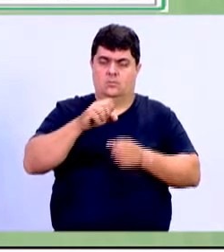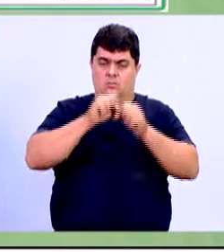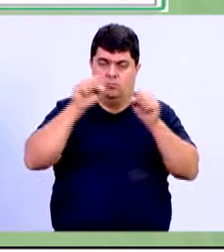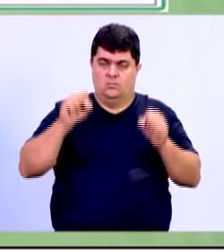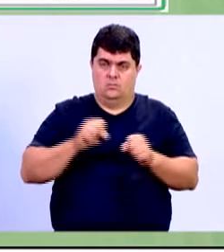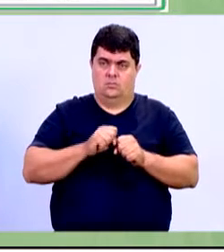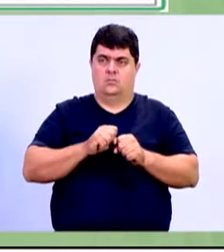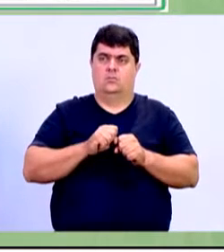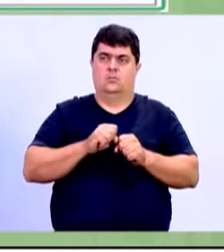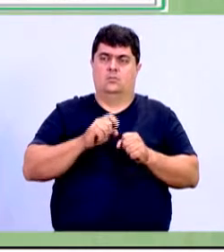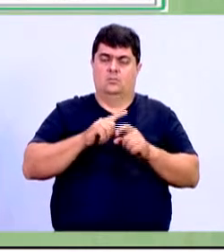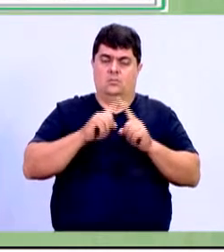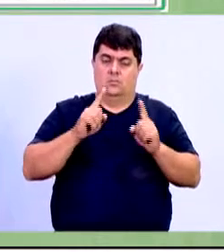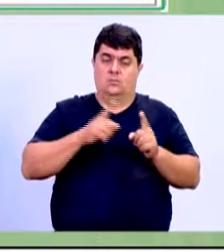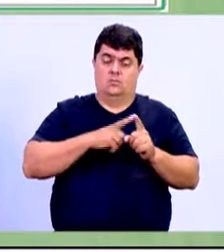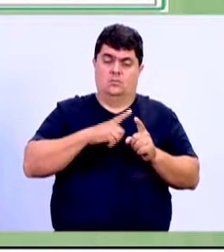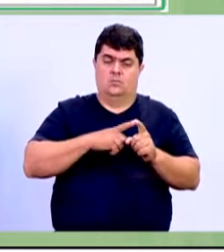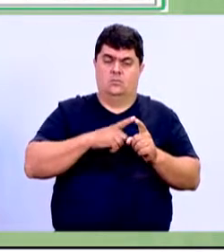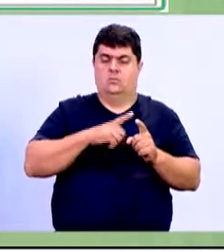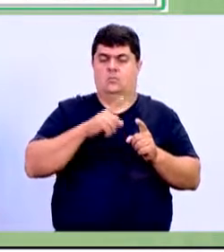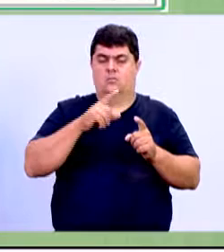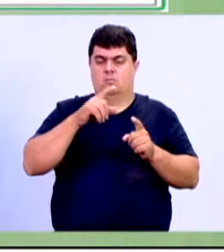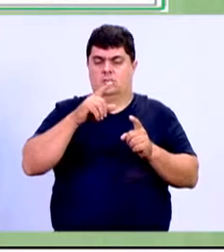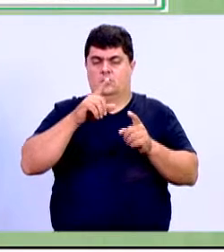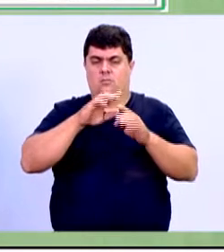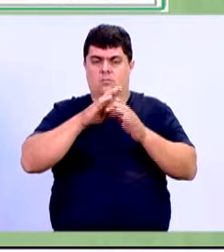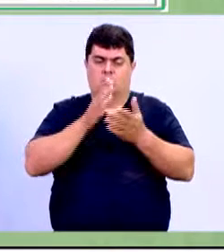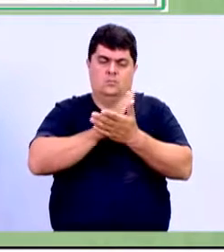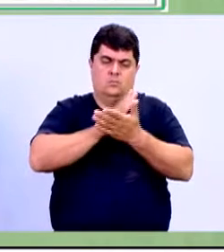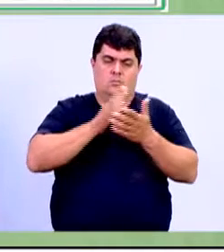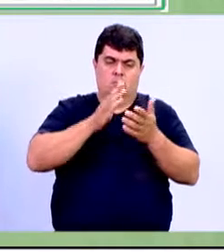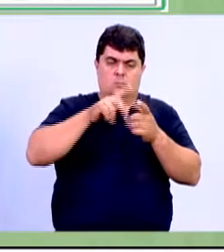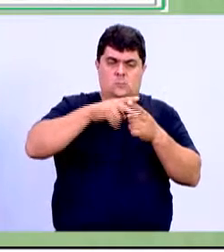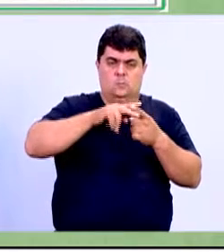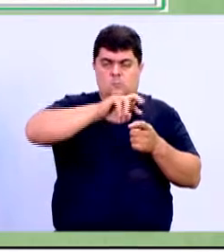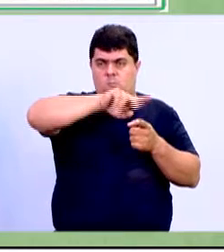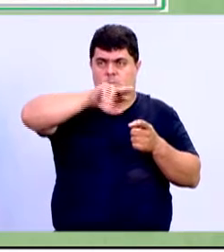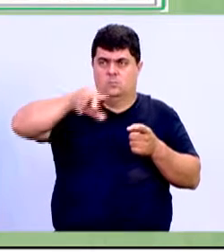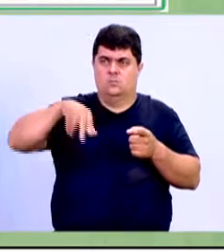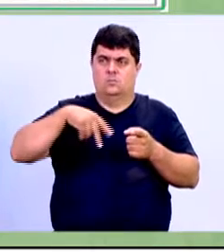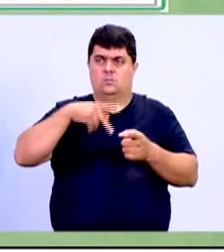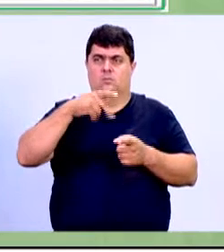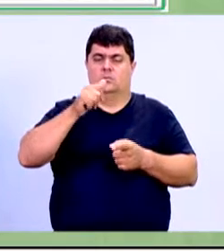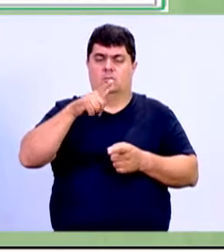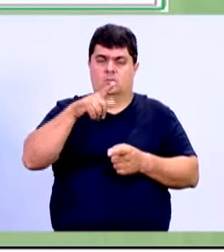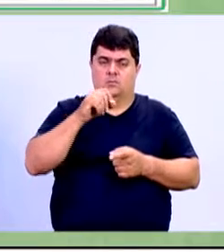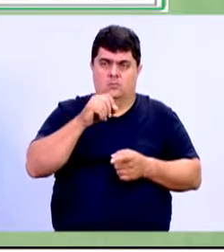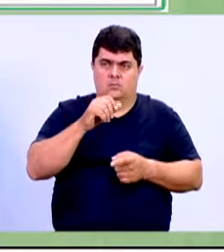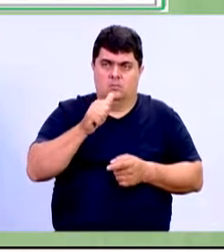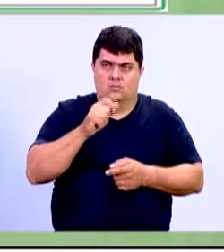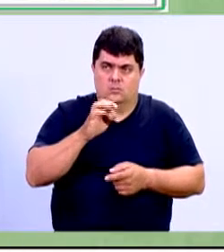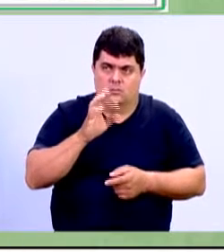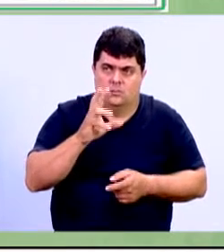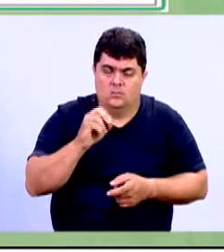Mas existe equipamentos construídos especificamente para